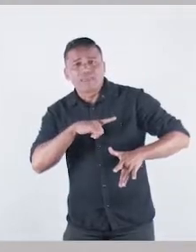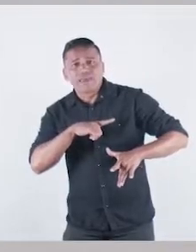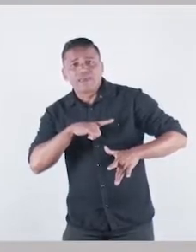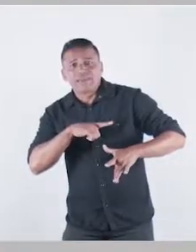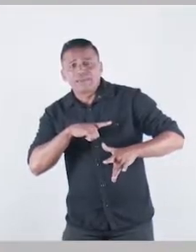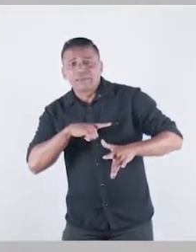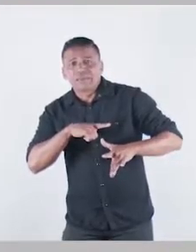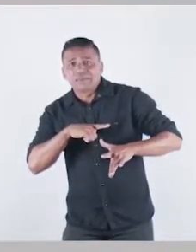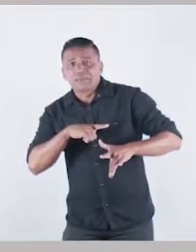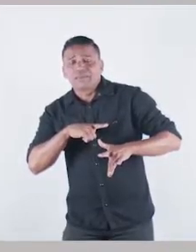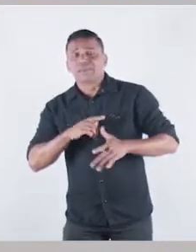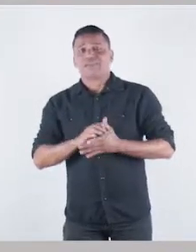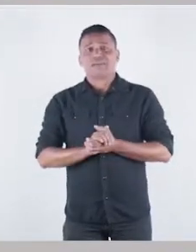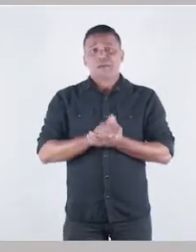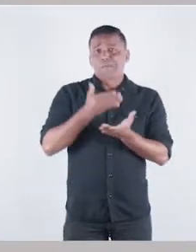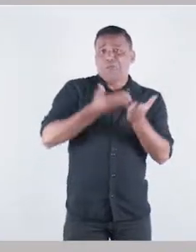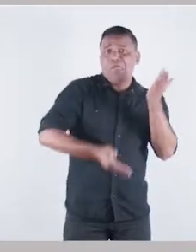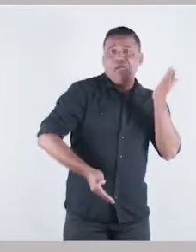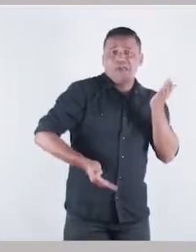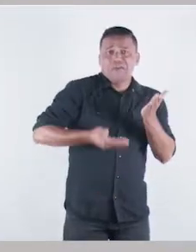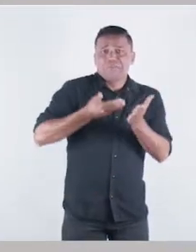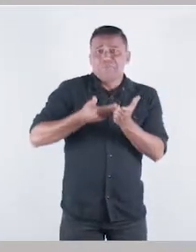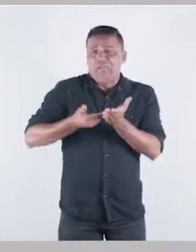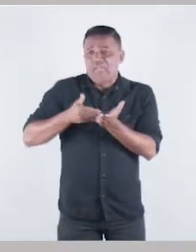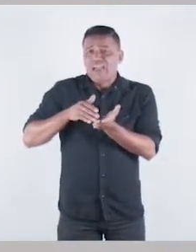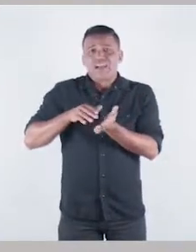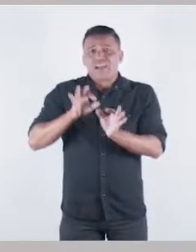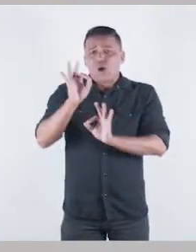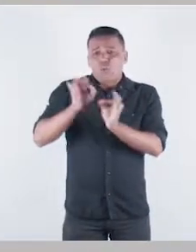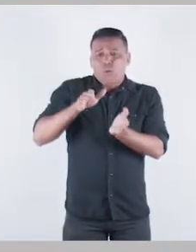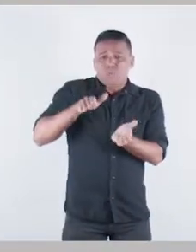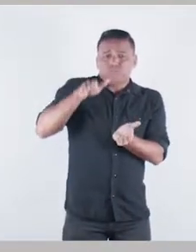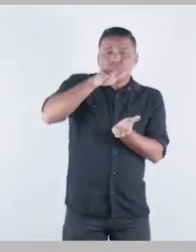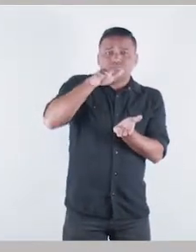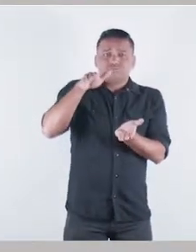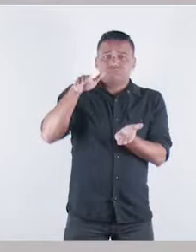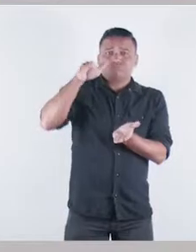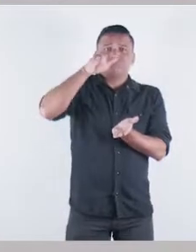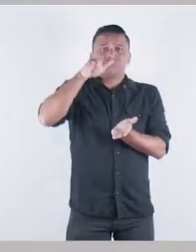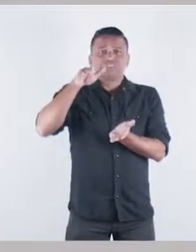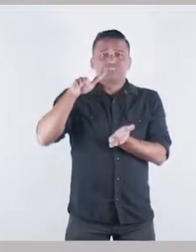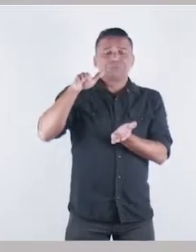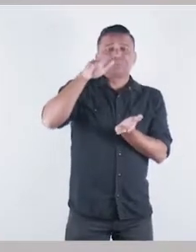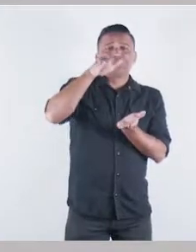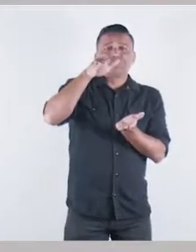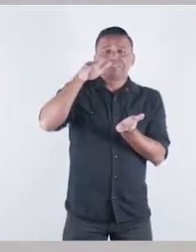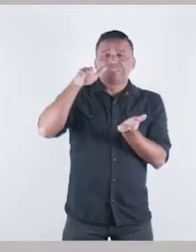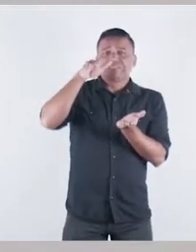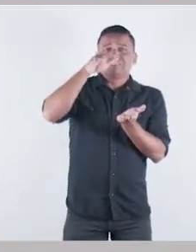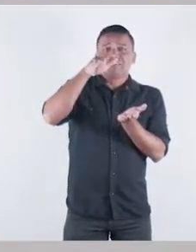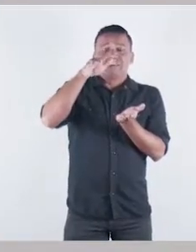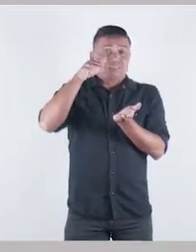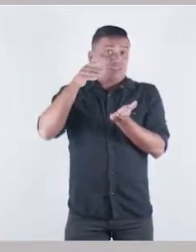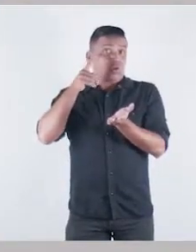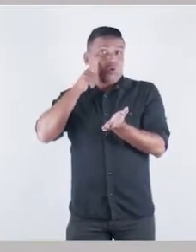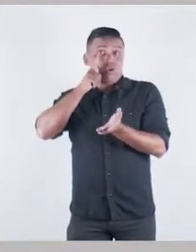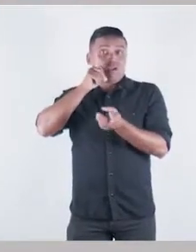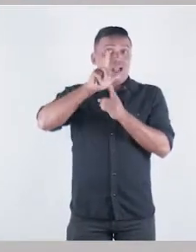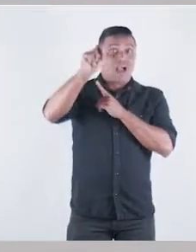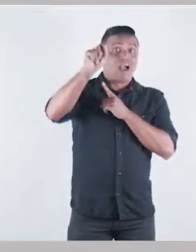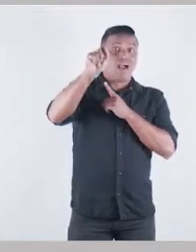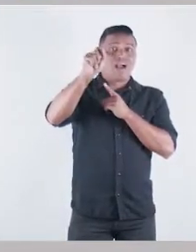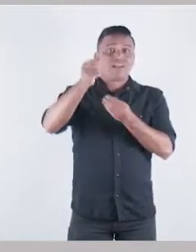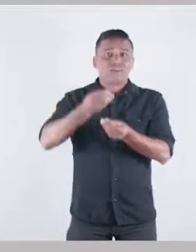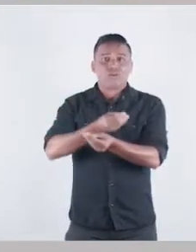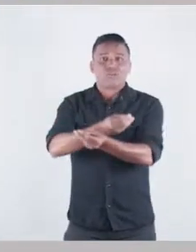perdas, fez uma pilha certinha. E os ganhos que sobraram, resolveu doar como desejos que não